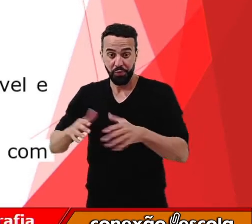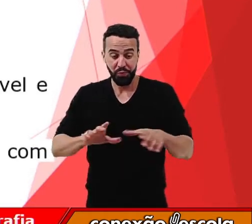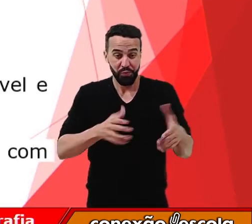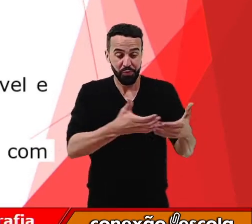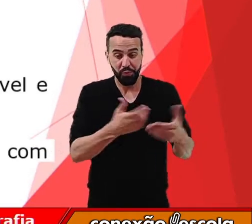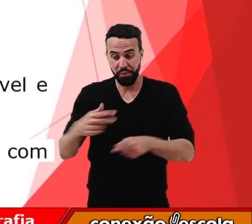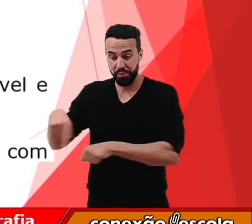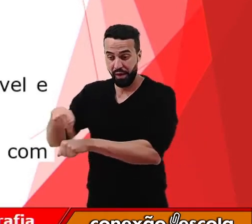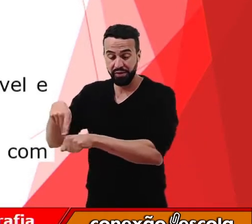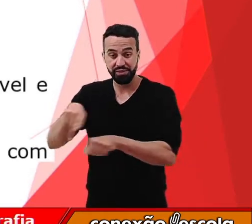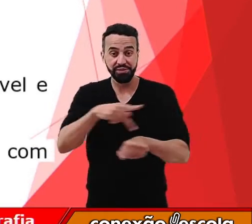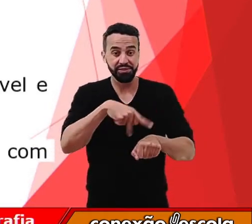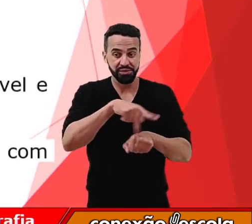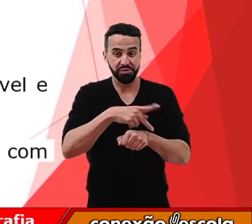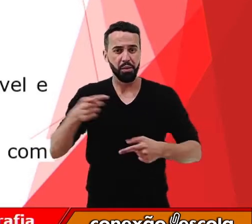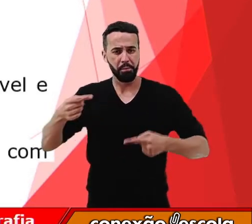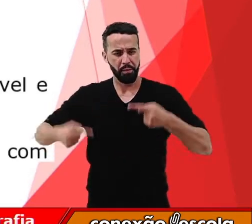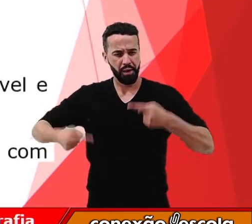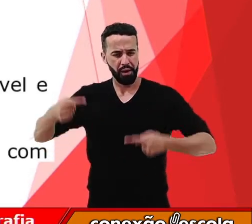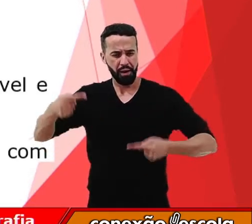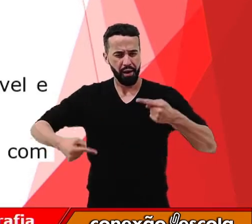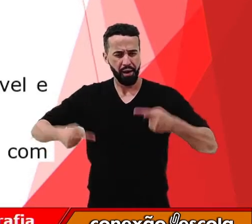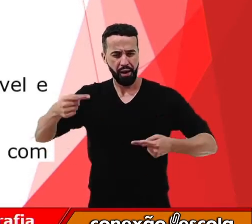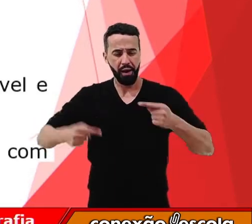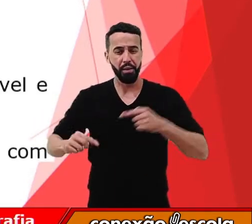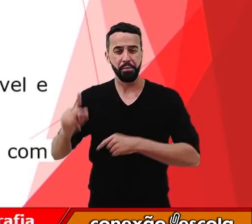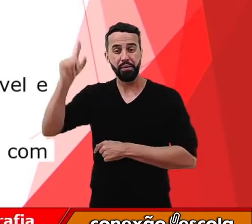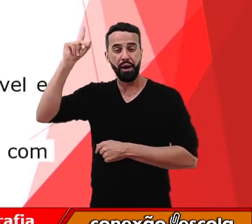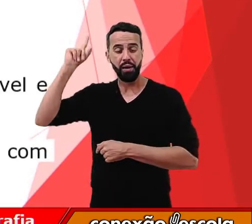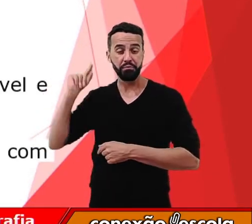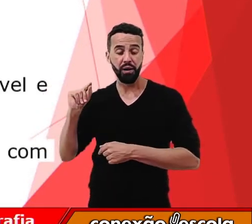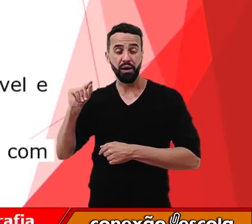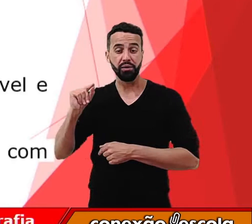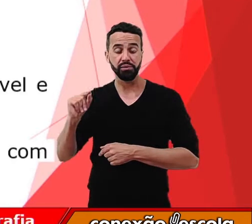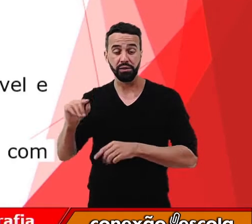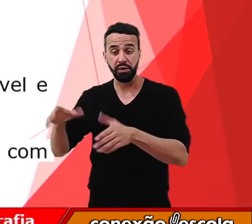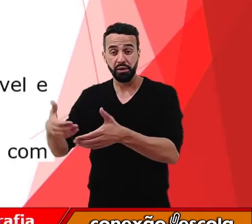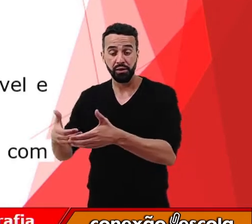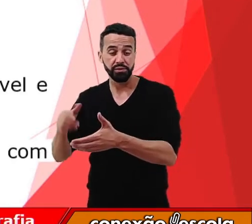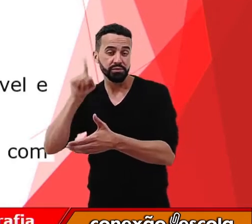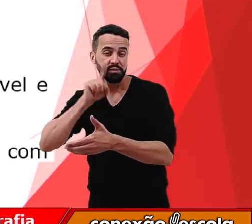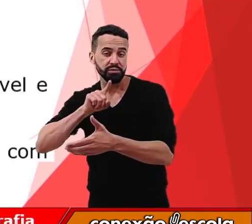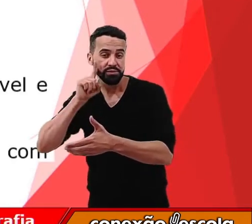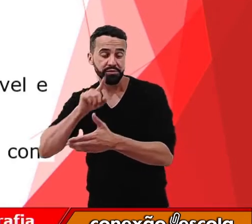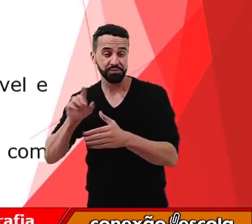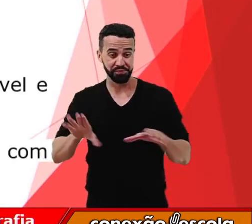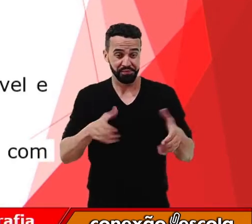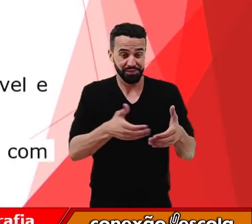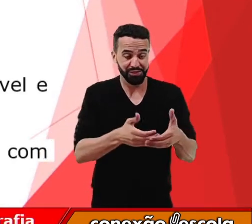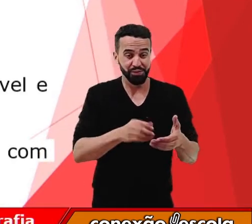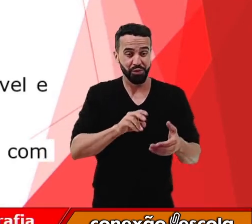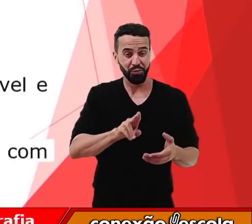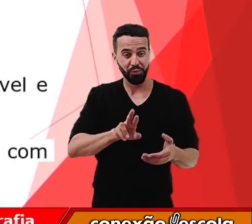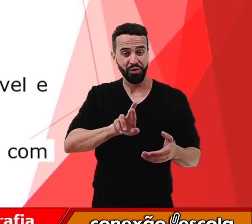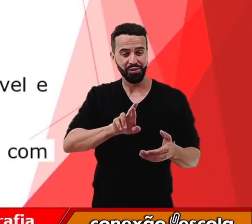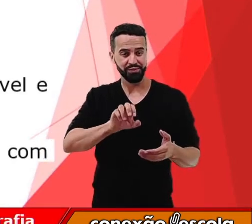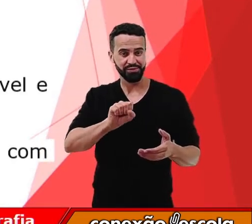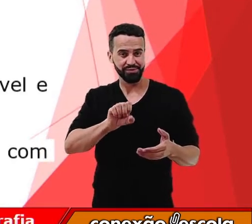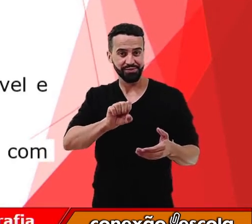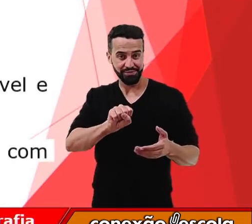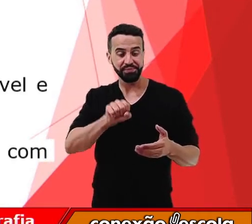potências mundiais daquela época, Estados Unidos e União Soviética. Os